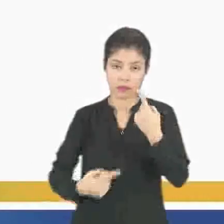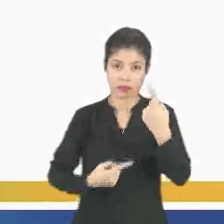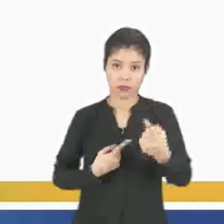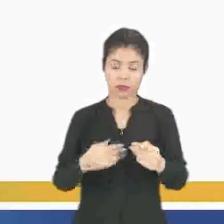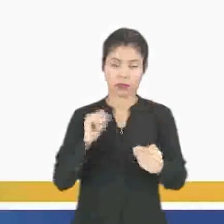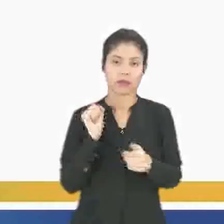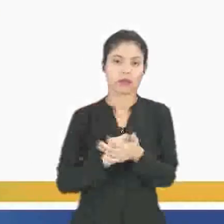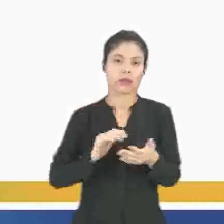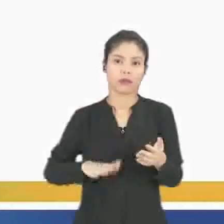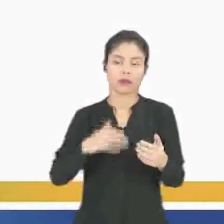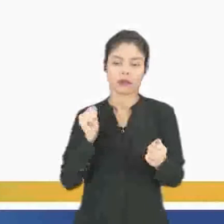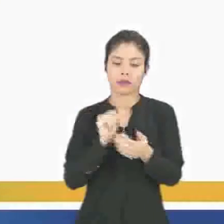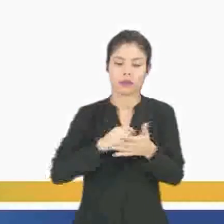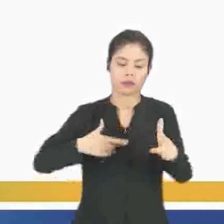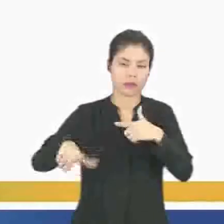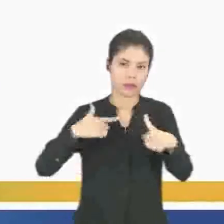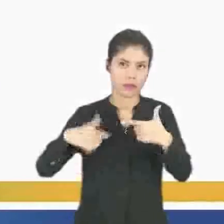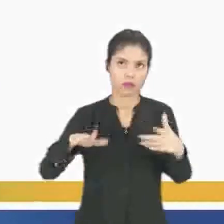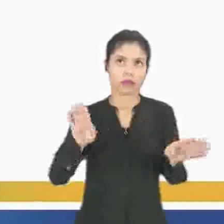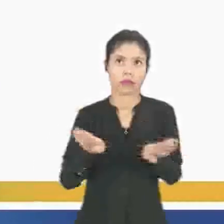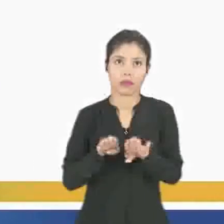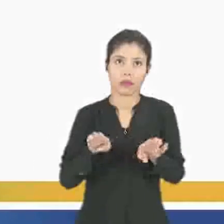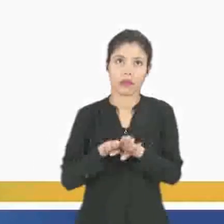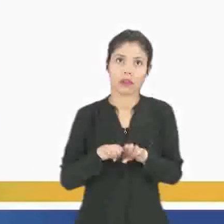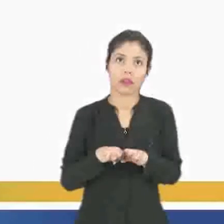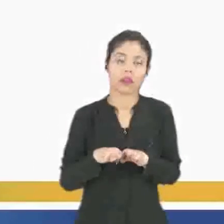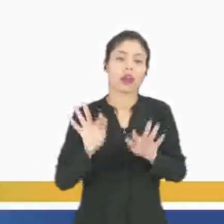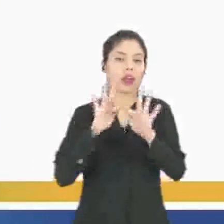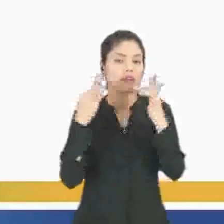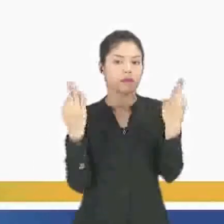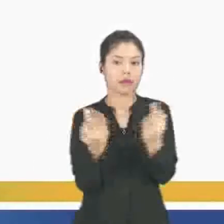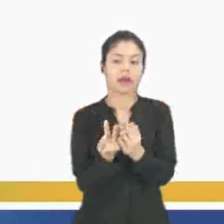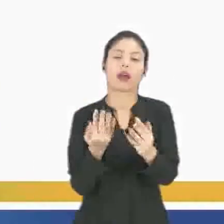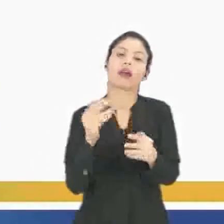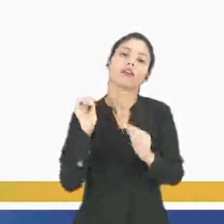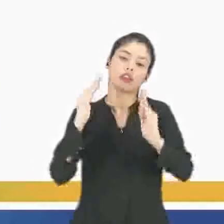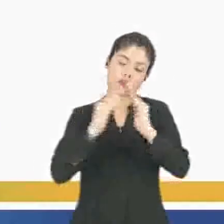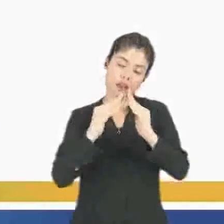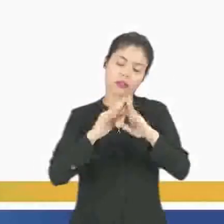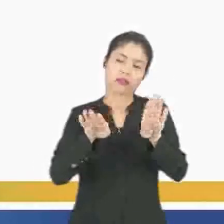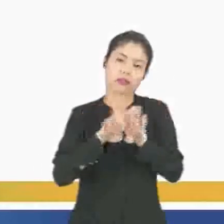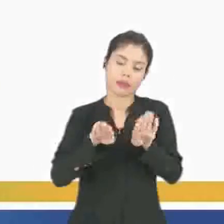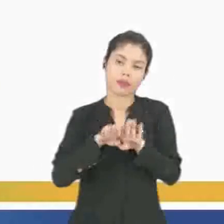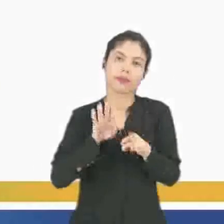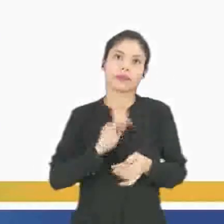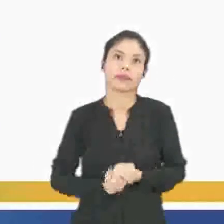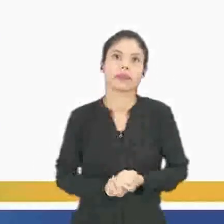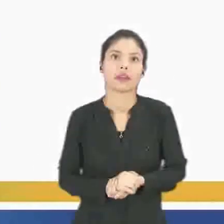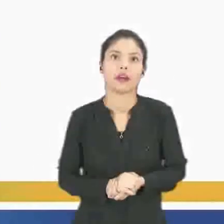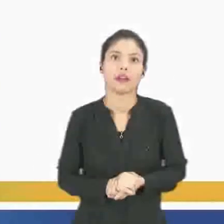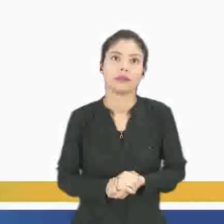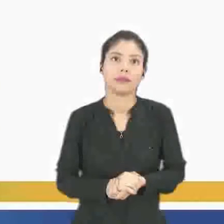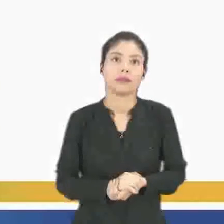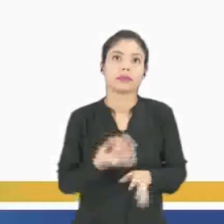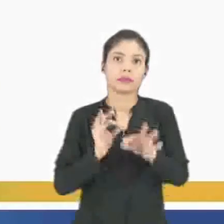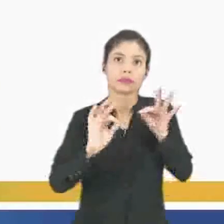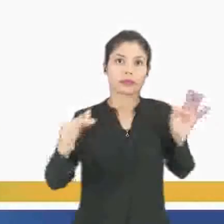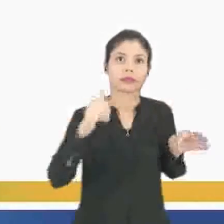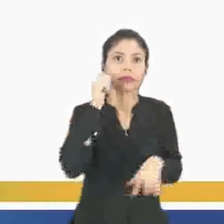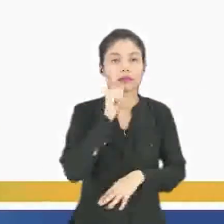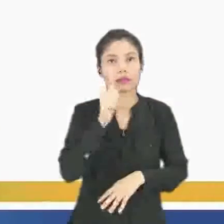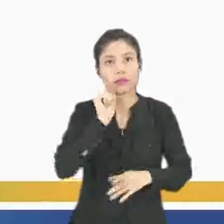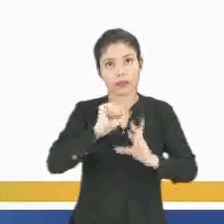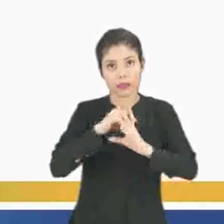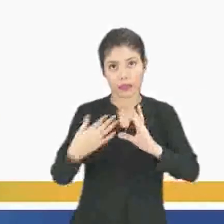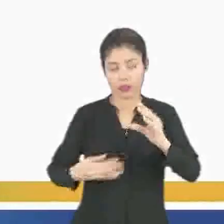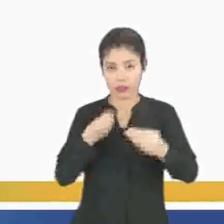relacionadas com a sua atividade profissional e as tarefas familiares e domésticas, e estereótipos que distanciam a mulher de características